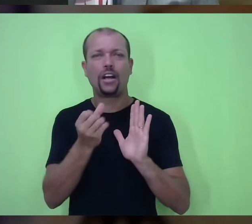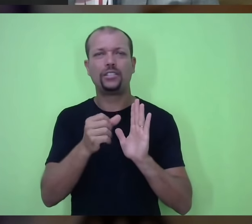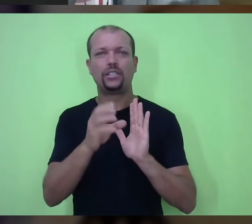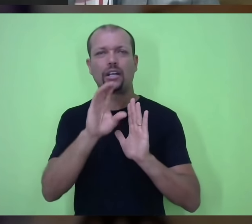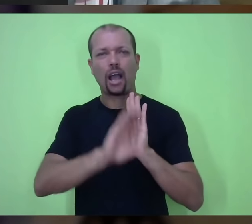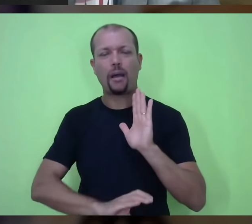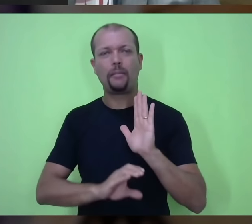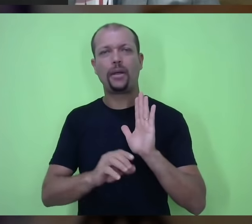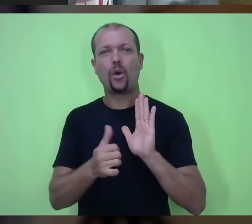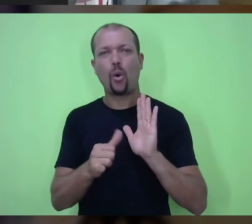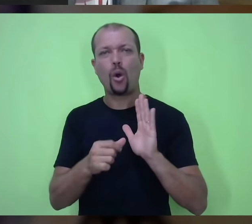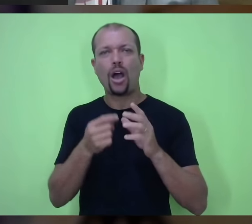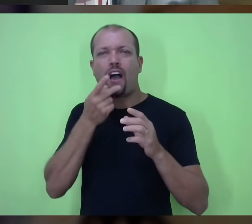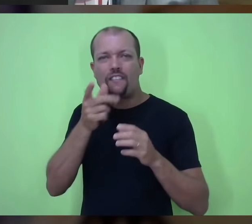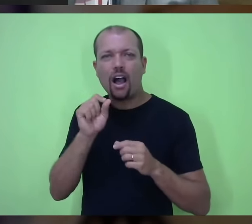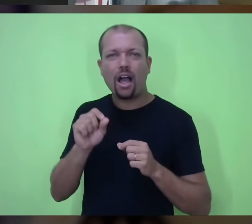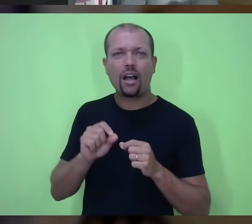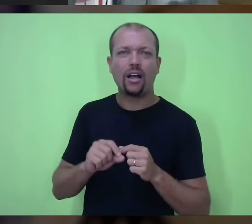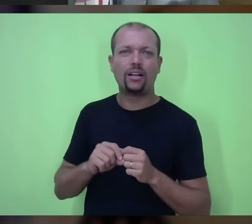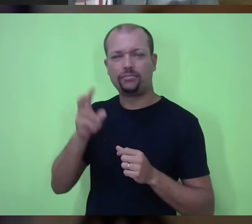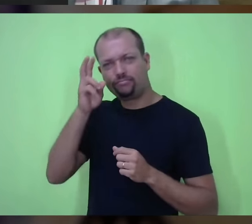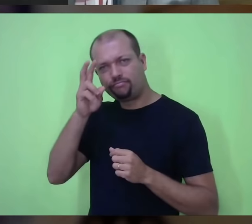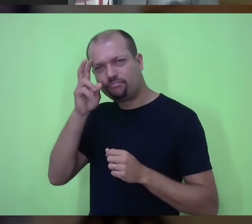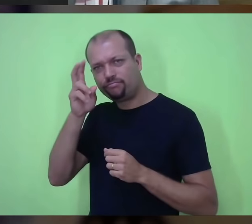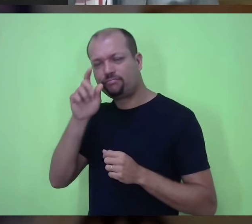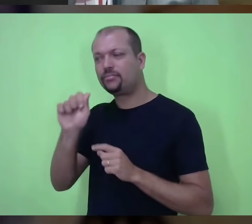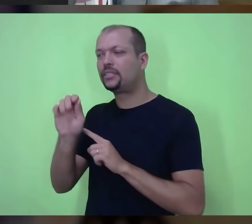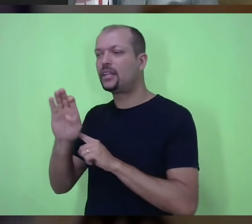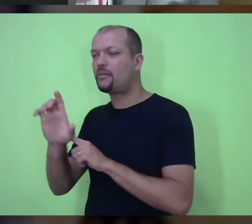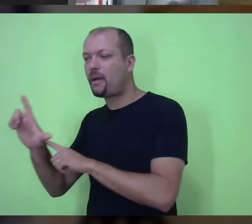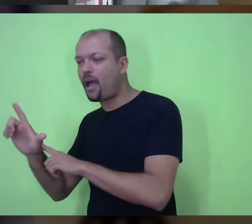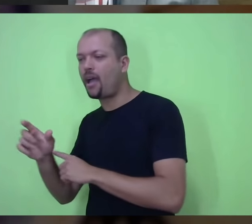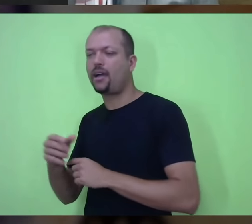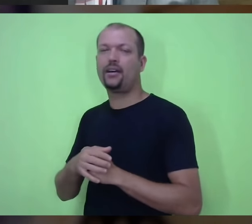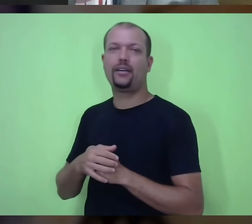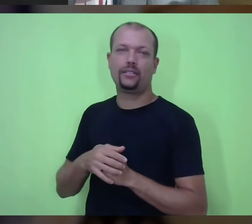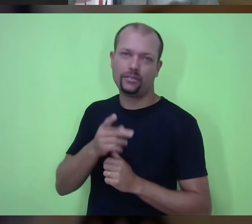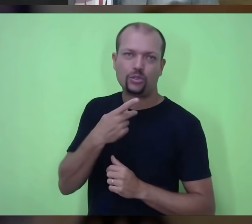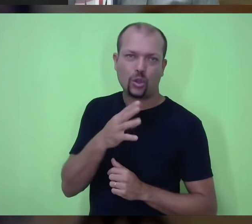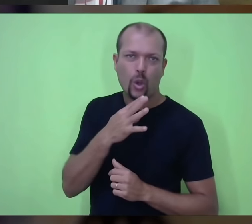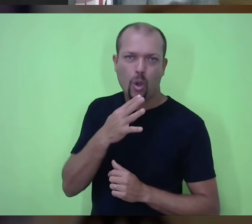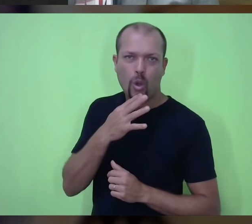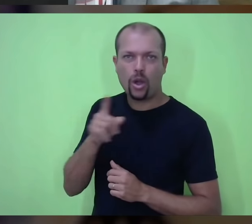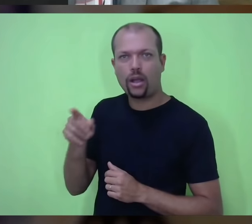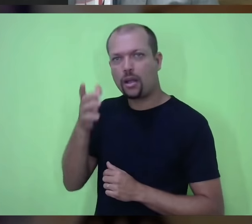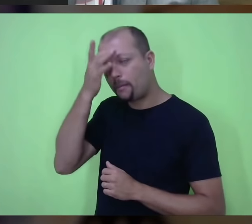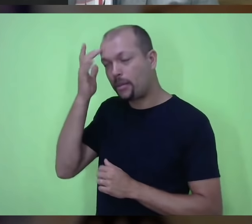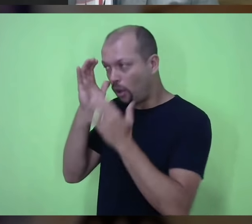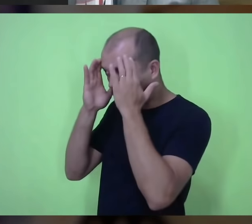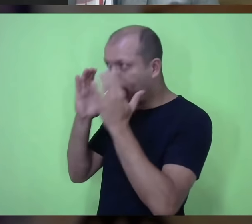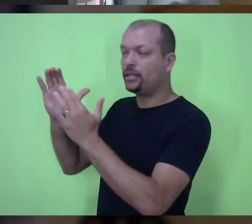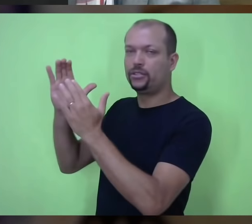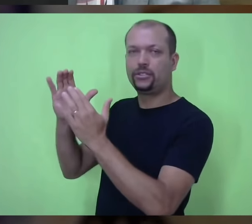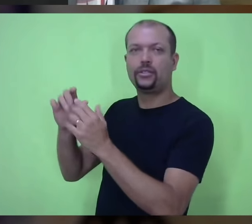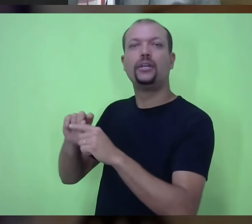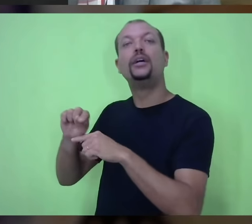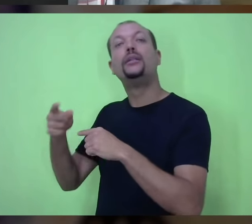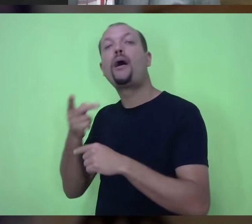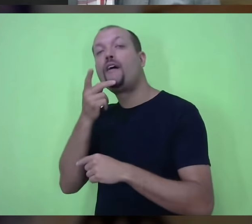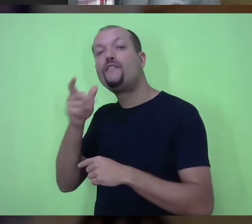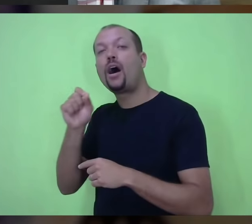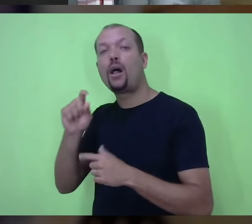do capítulo 11. Ele vem ali depois da história de Abel, geralmente a gente reconhece Abel como um cara obediente,